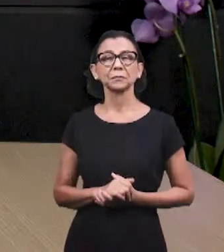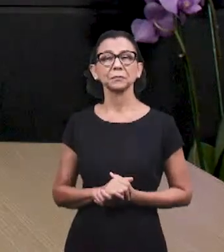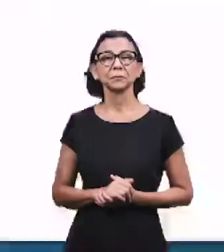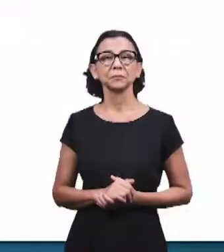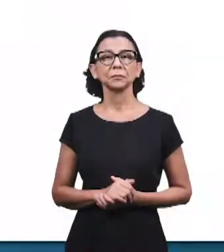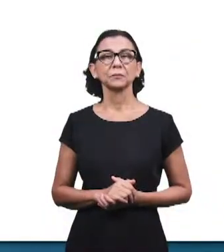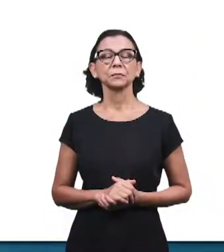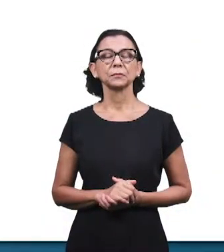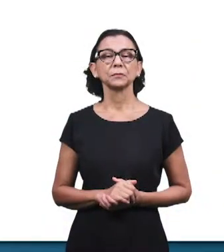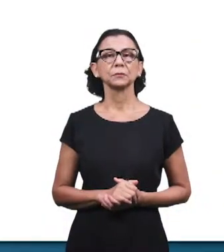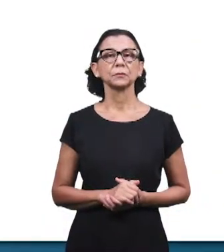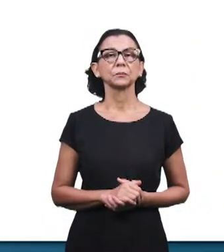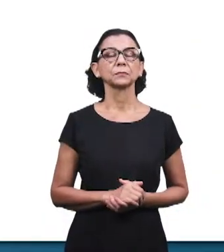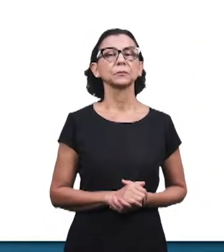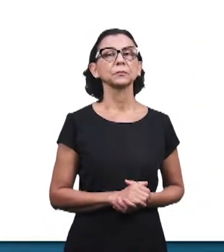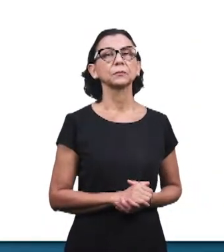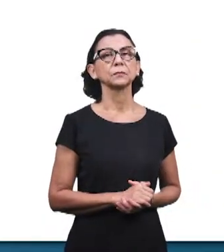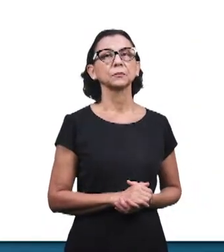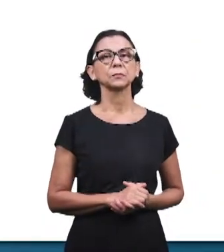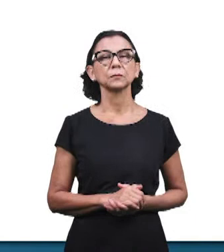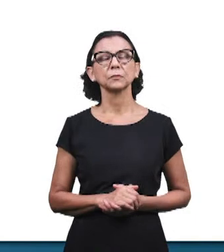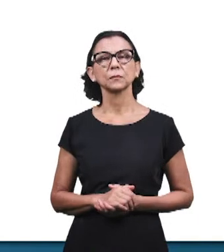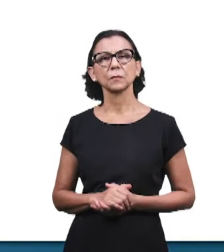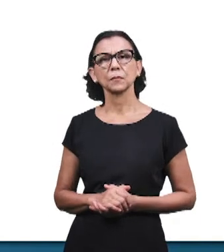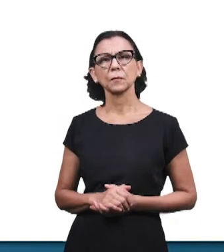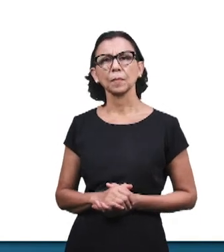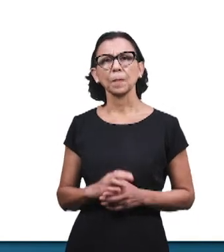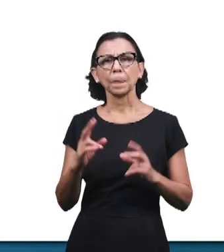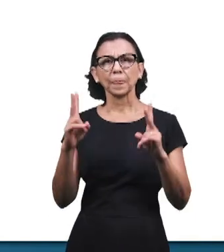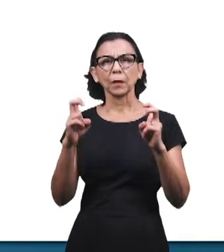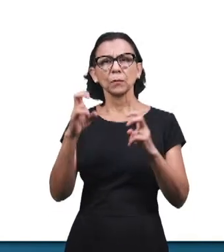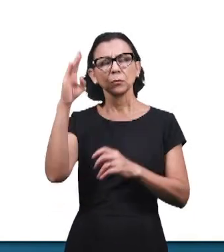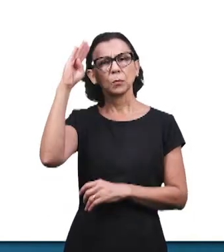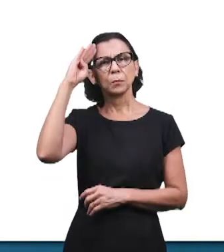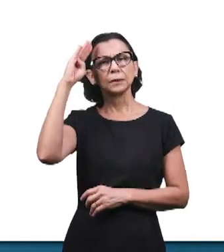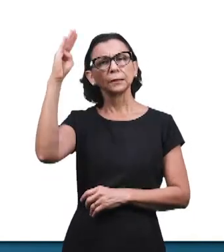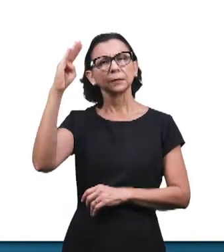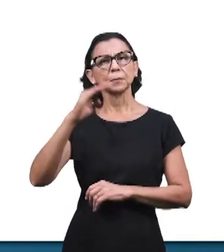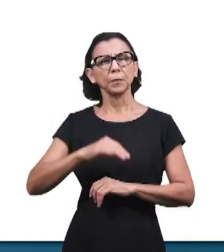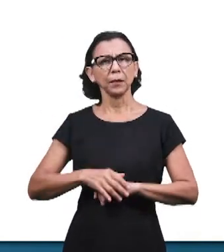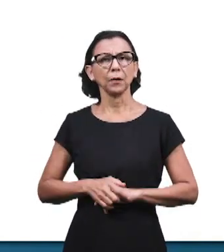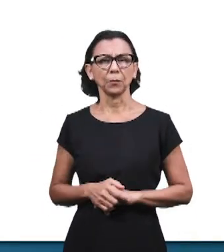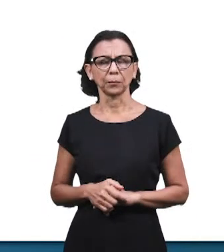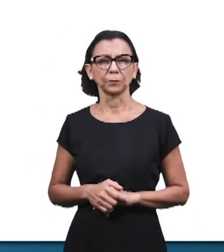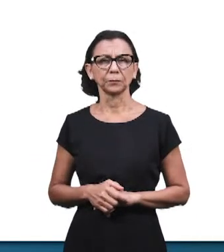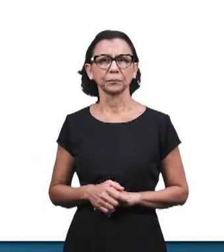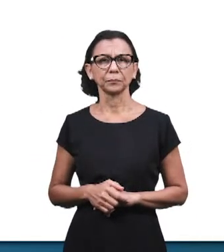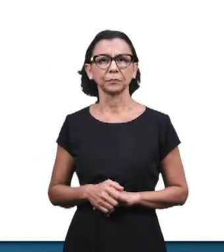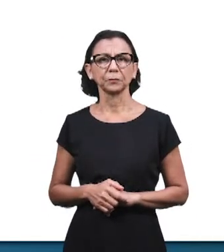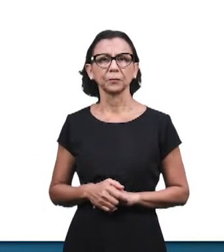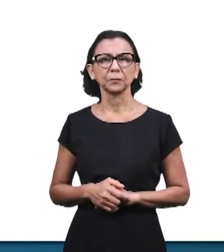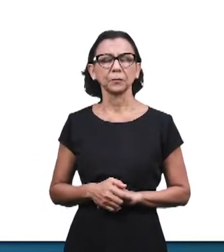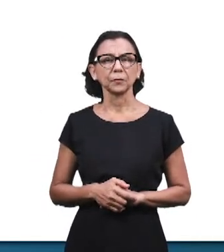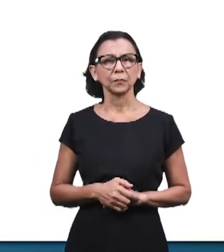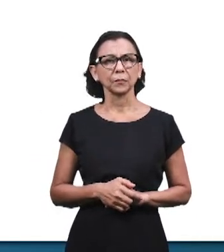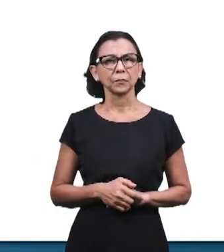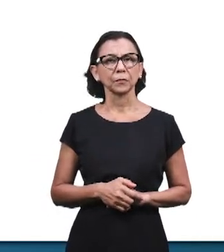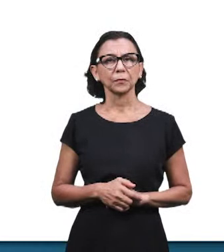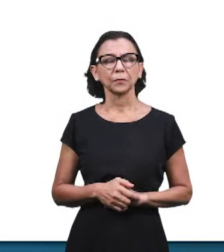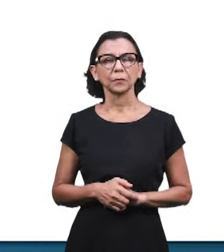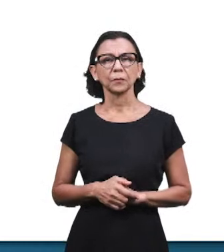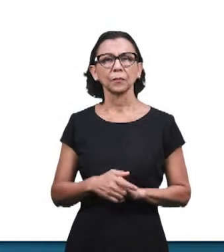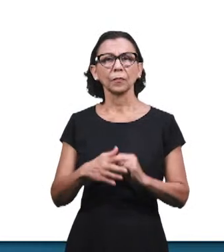assim: onde podemos encontrar o assunto central que irá permear os estudos nas